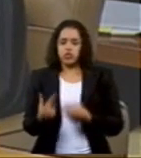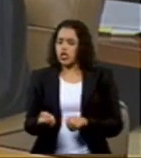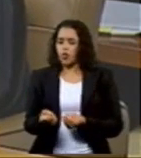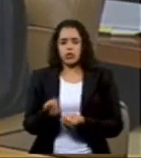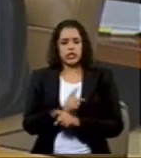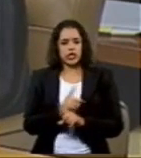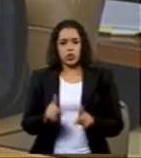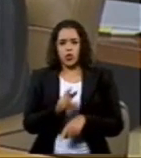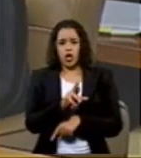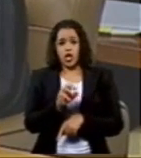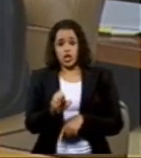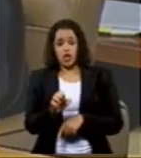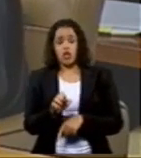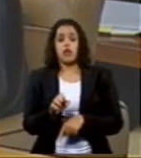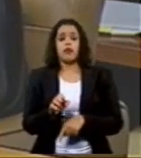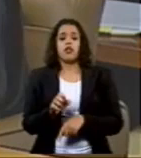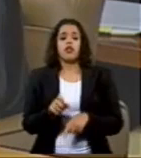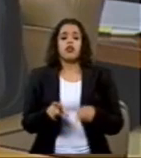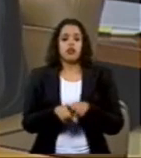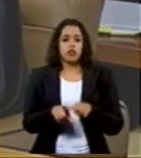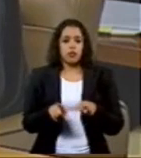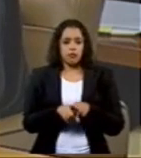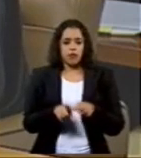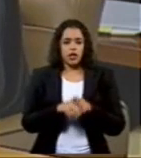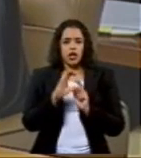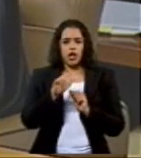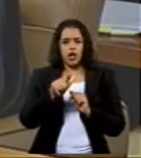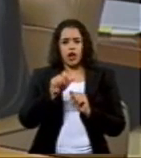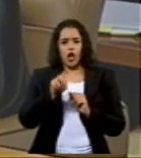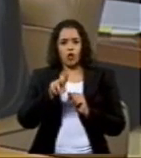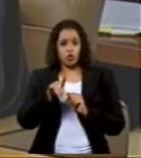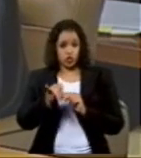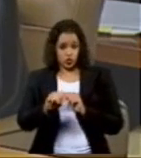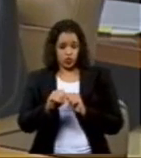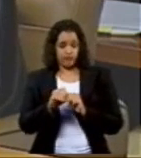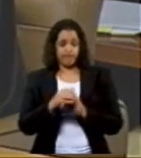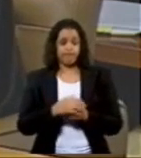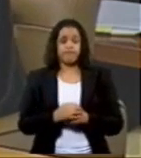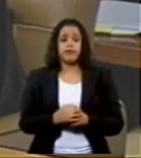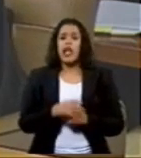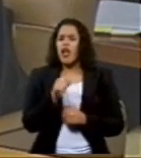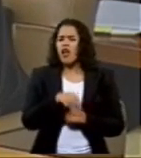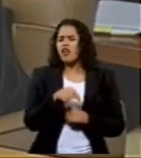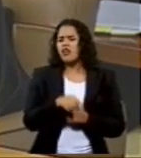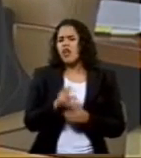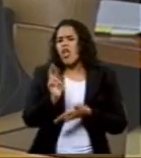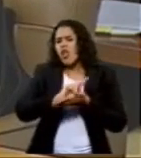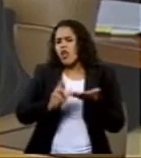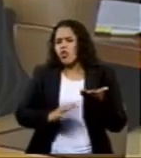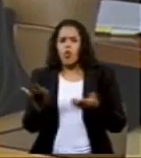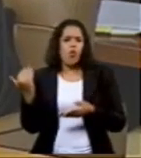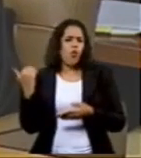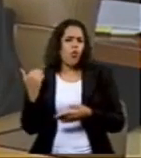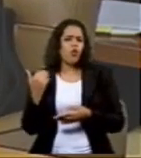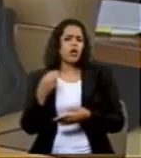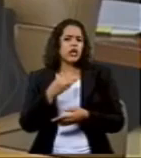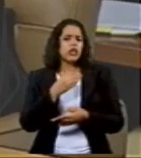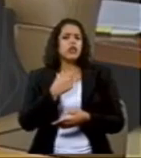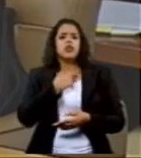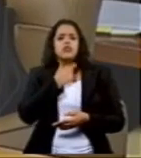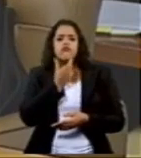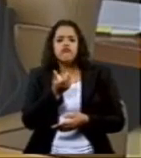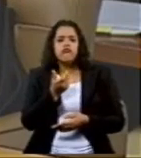negou seguimento ao extraordinário interposto por Cláudio Gonçalves e outro. Aqui era relator o eminente ministro Ricardo Lewandowski, a